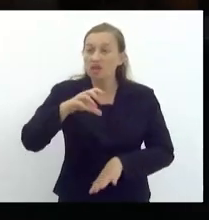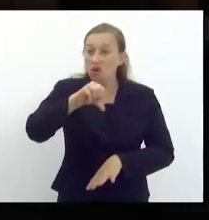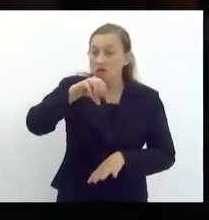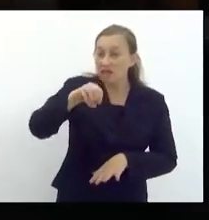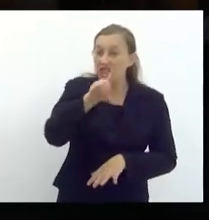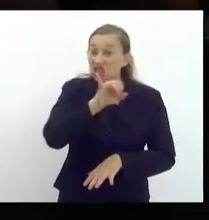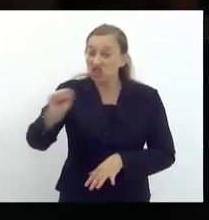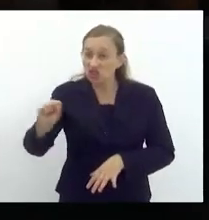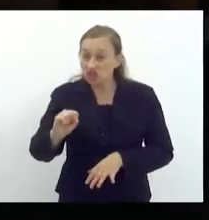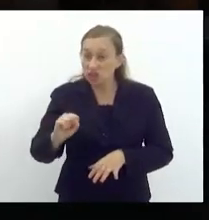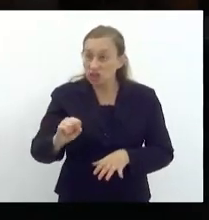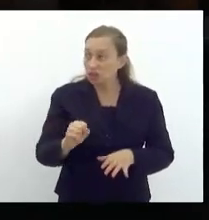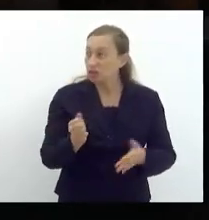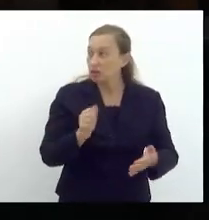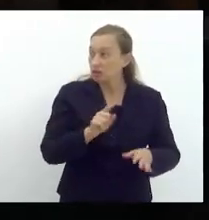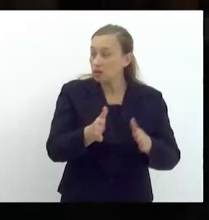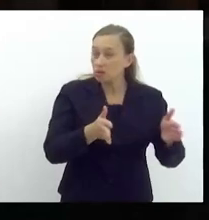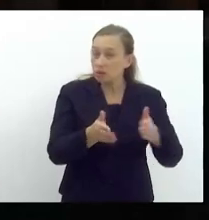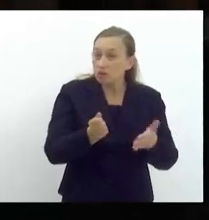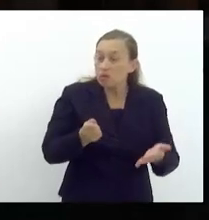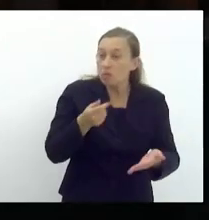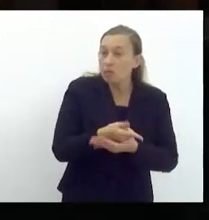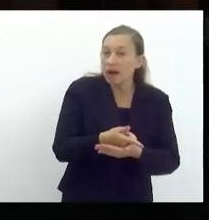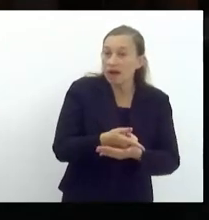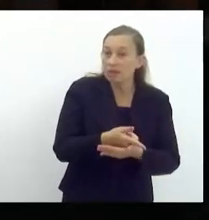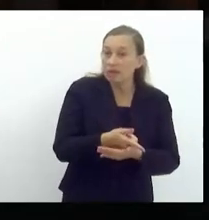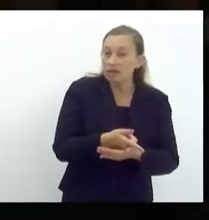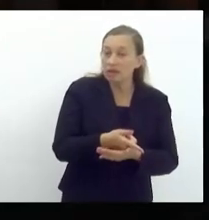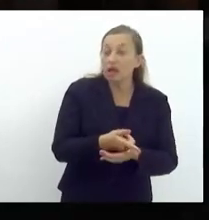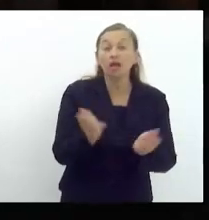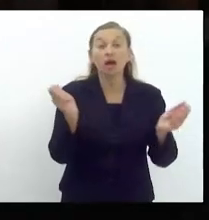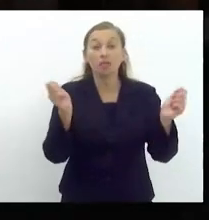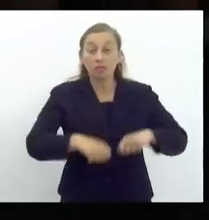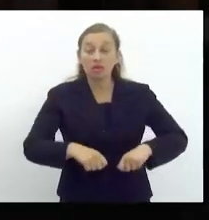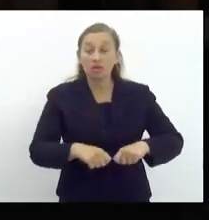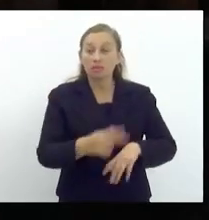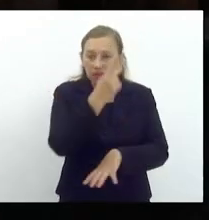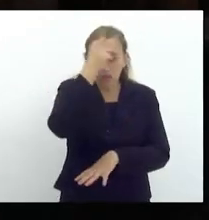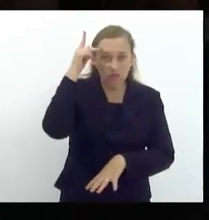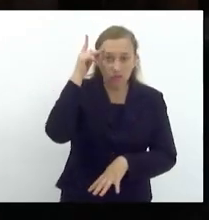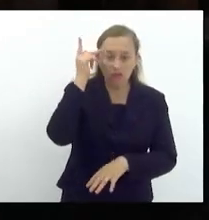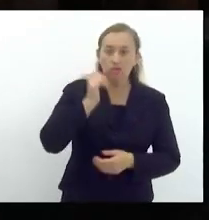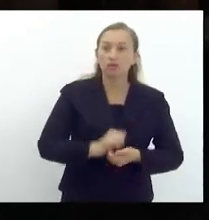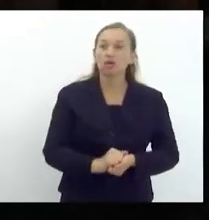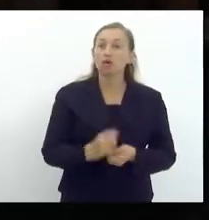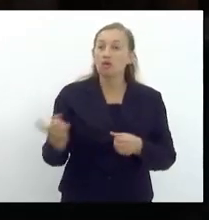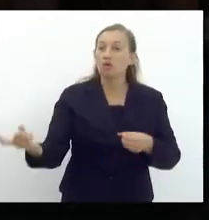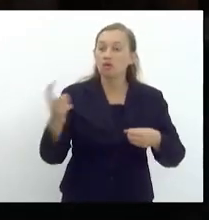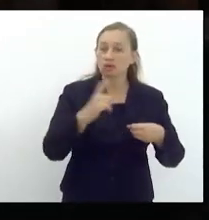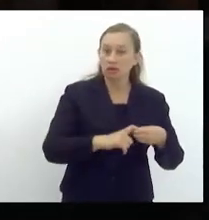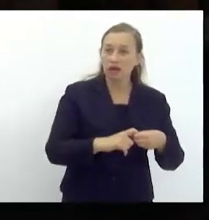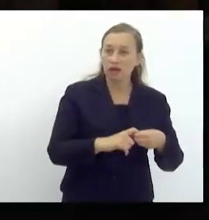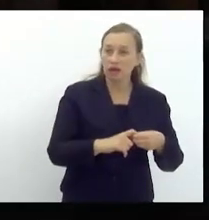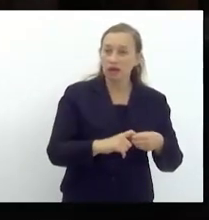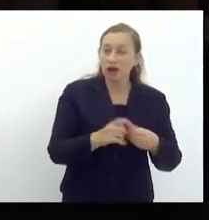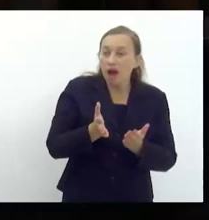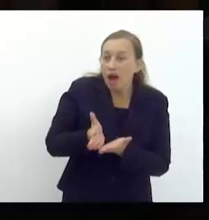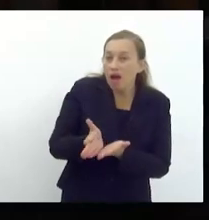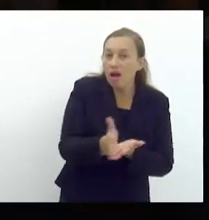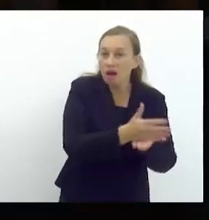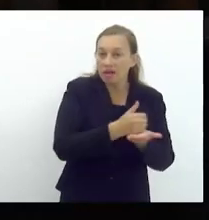a partir do pagamento a possibilidade dessas pessoas voltarem e a